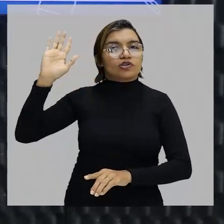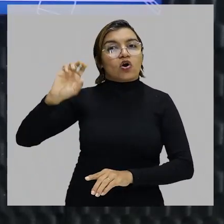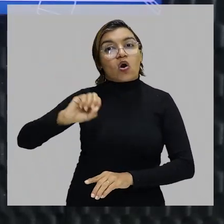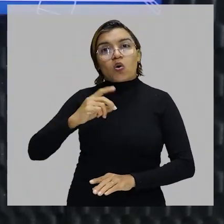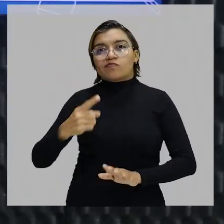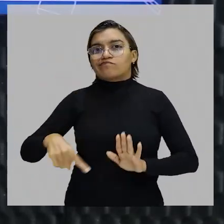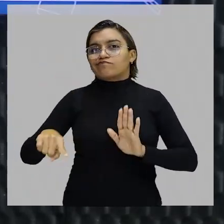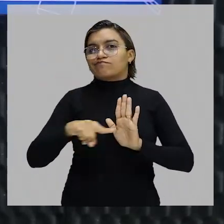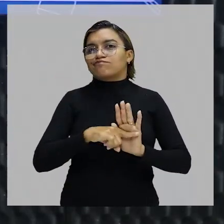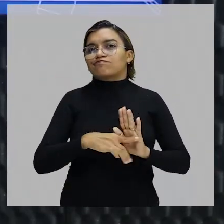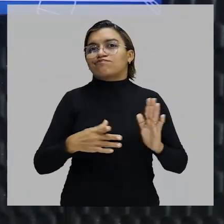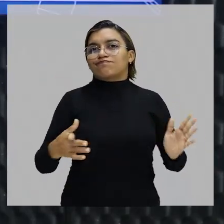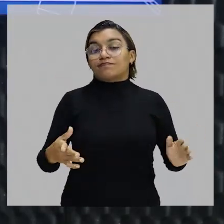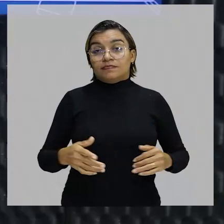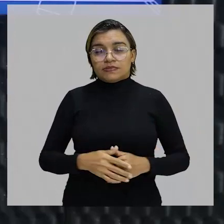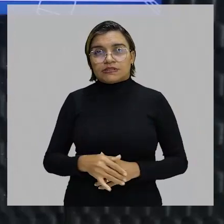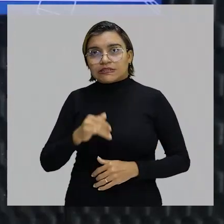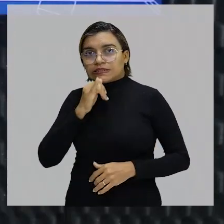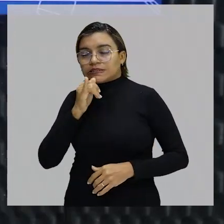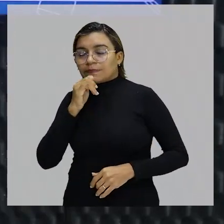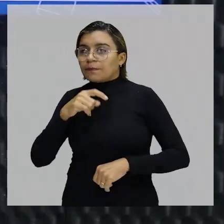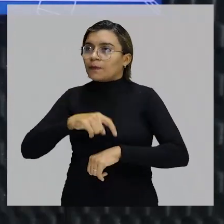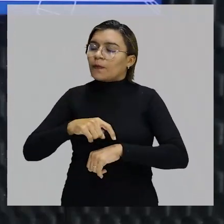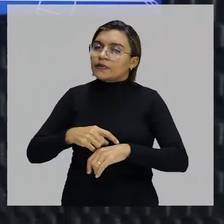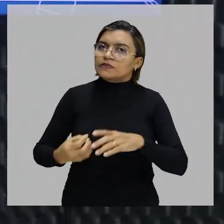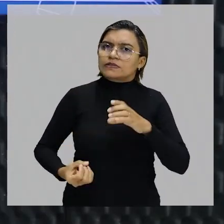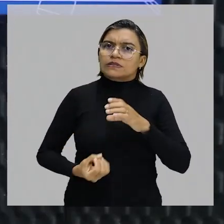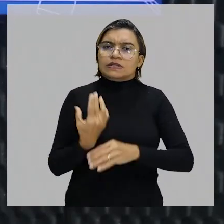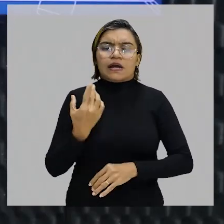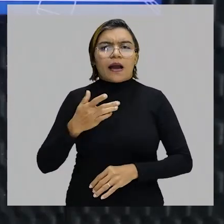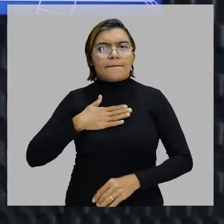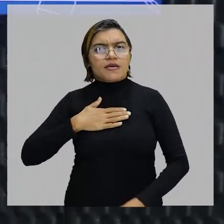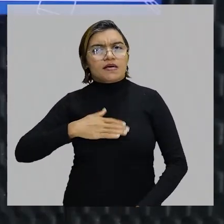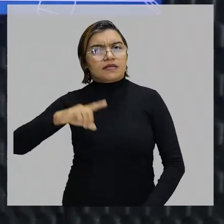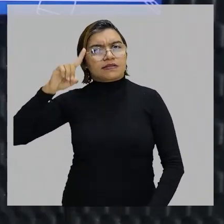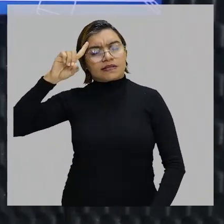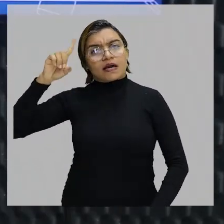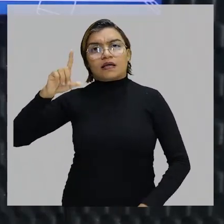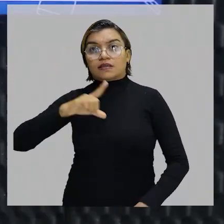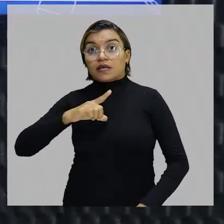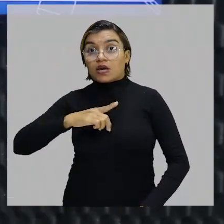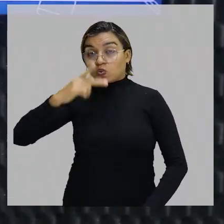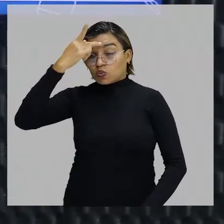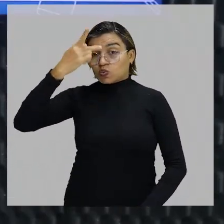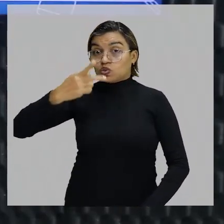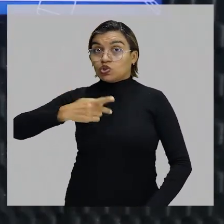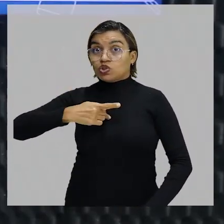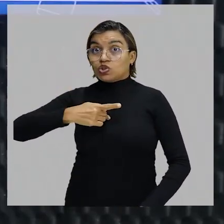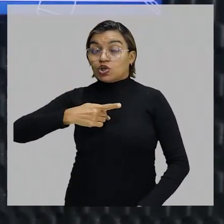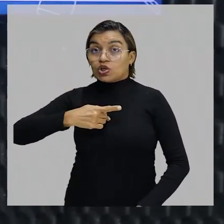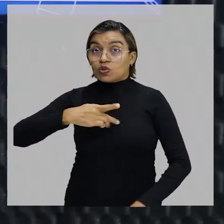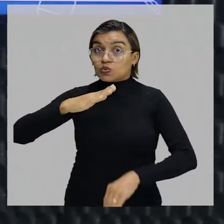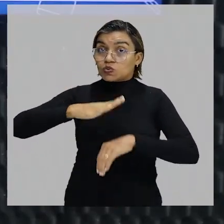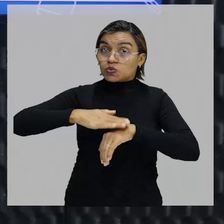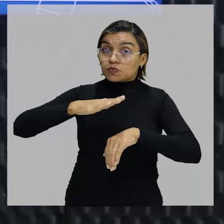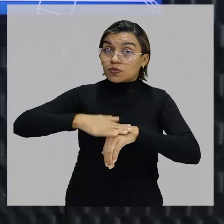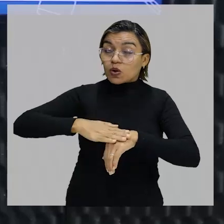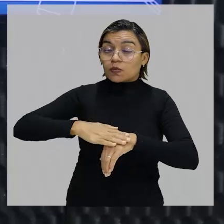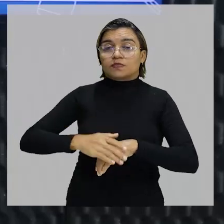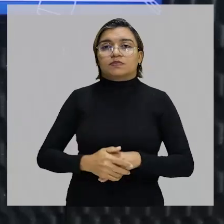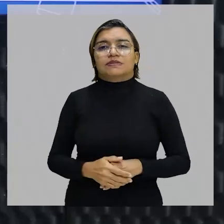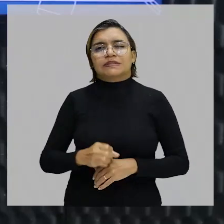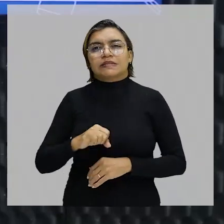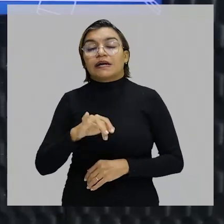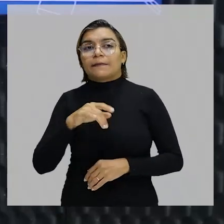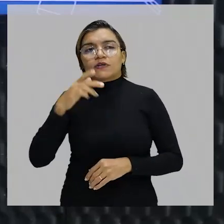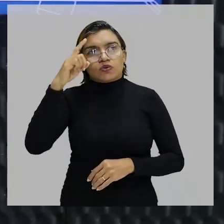disso. Espera aí. Quando eu vou criar alguma coisa, é a minha ideia, então eu tenho direitos autorais sobre ela. Óbvio, né? Se alguém